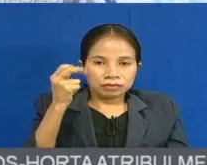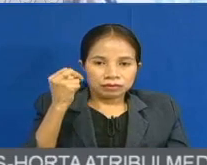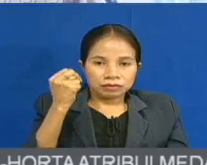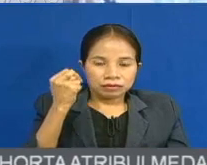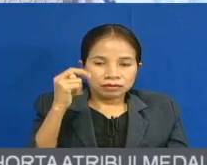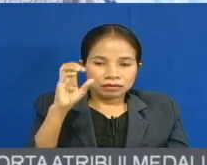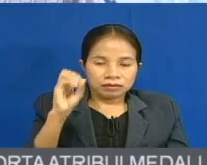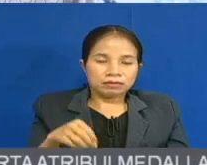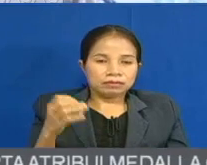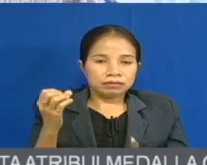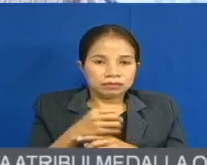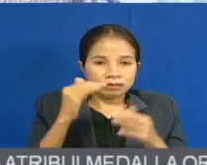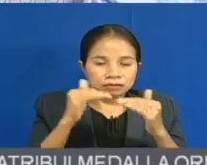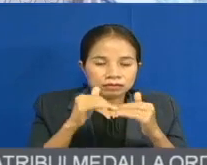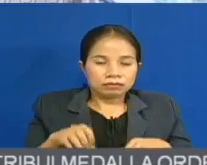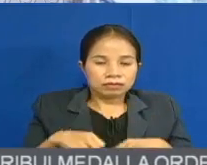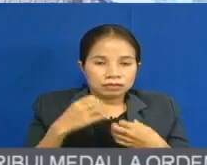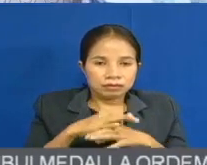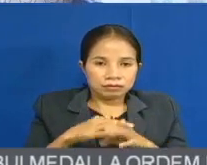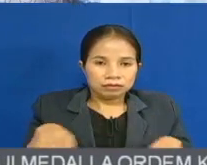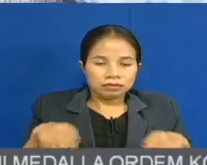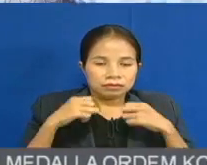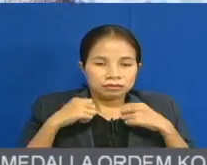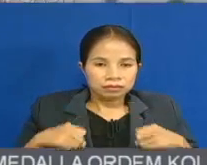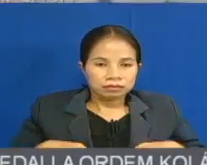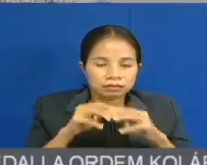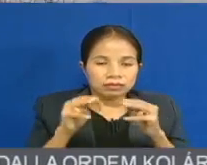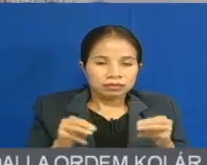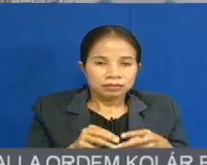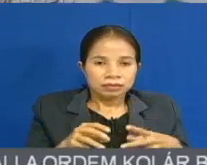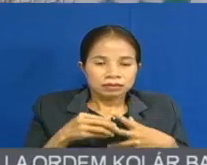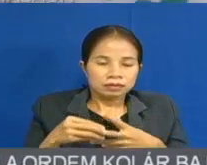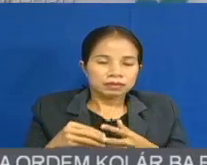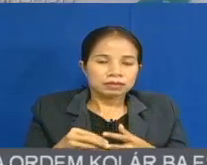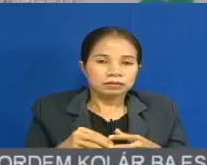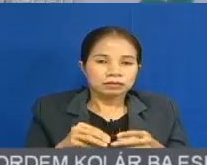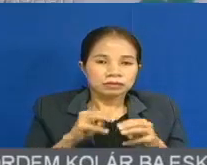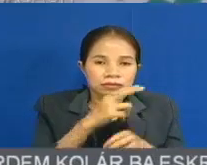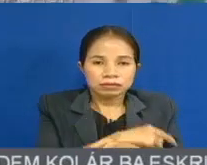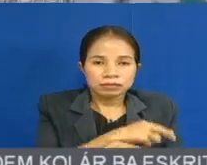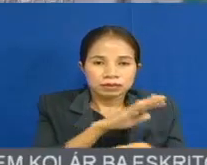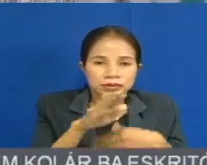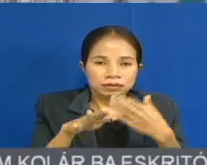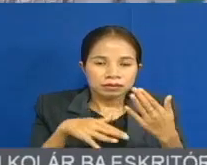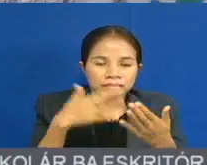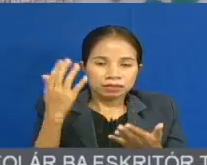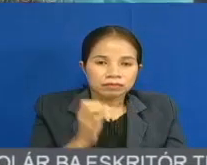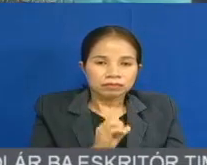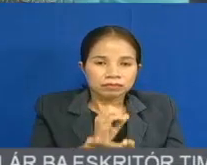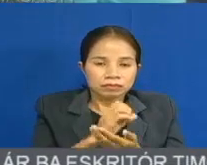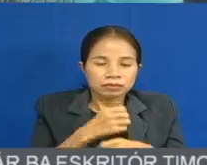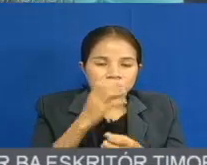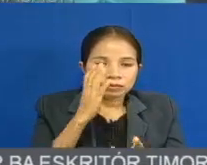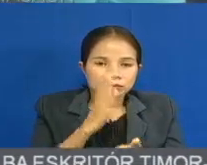objetivo encontro né, o encerra de serviço saúde regional nian. Liu e a Centro Saúde Sira e a Território Raiwa, a tohalo prevenção